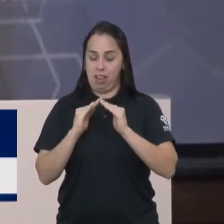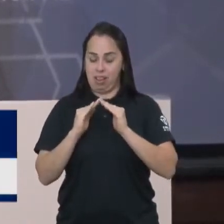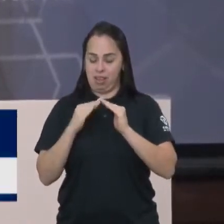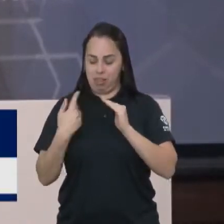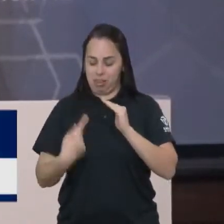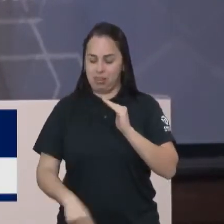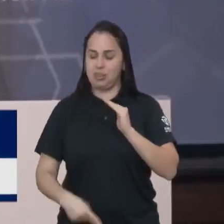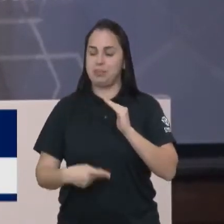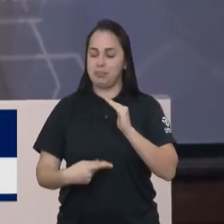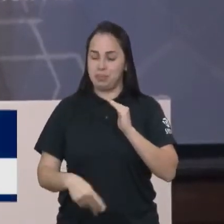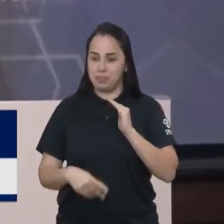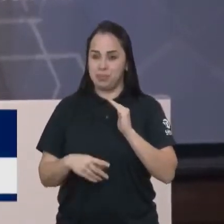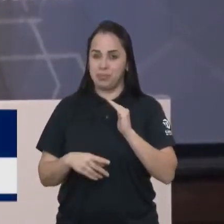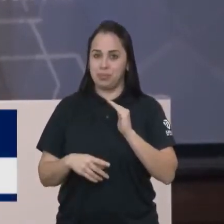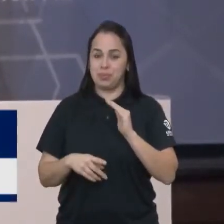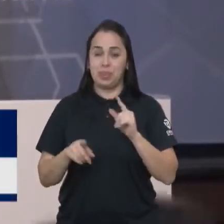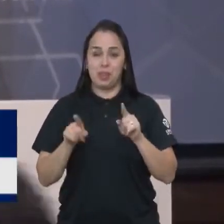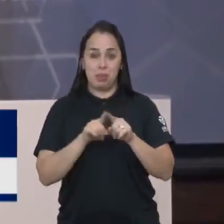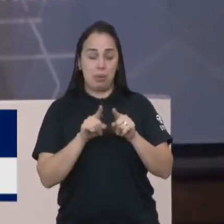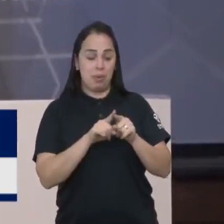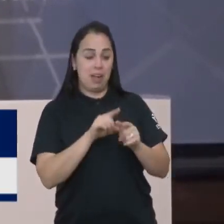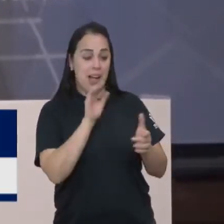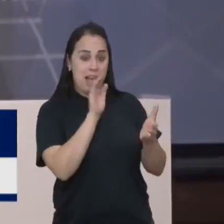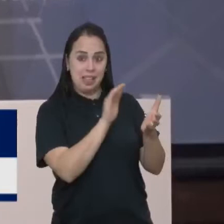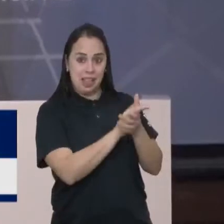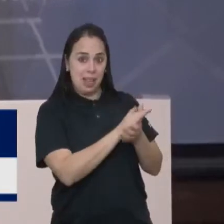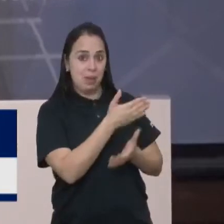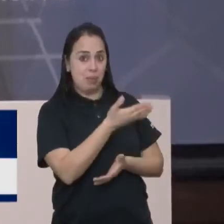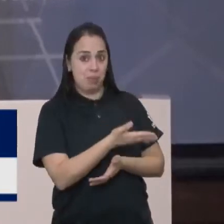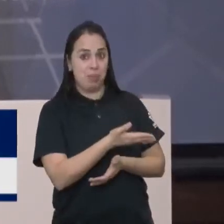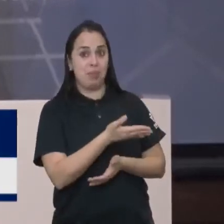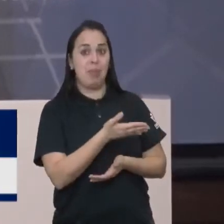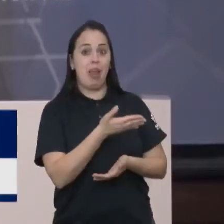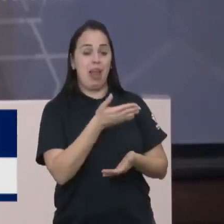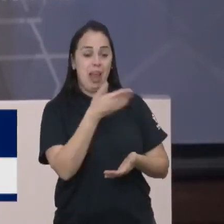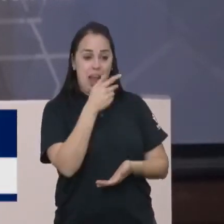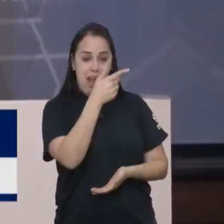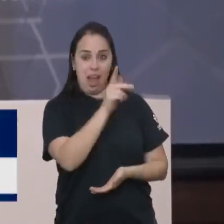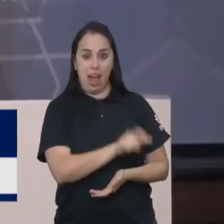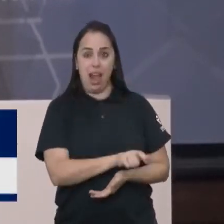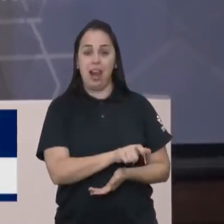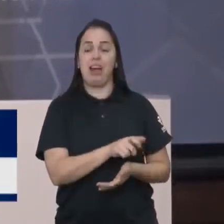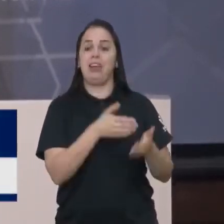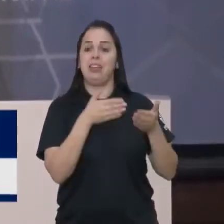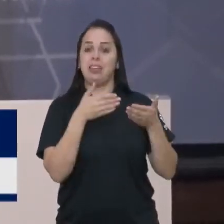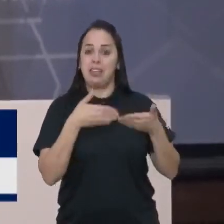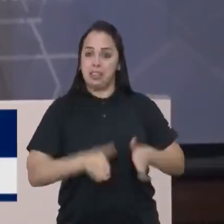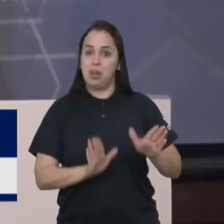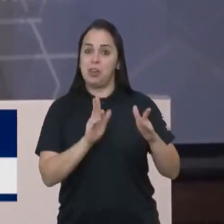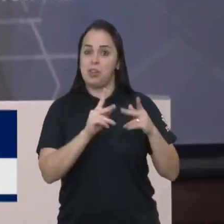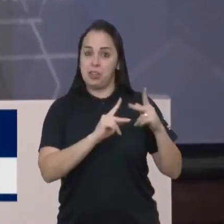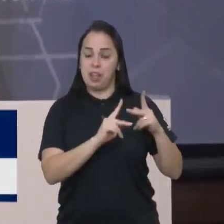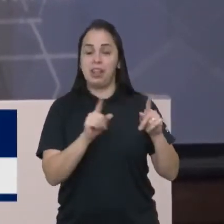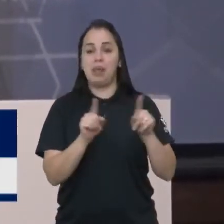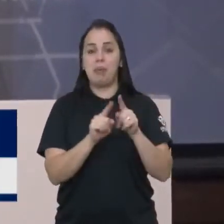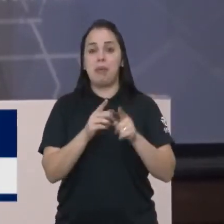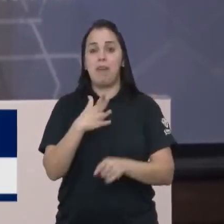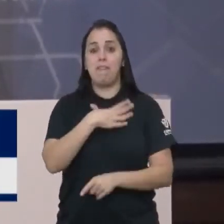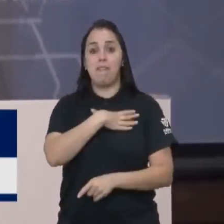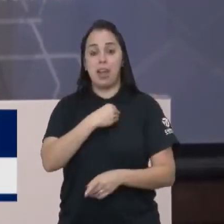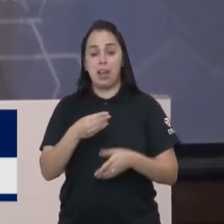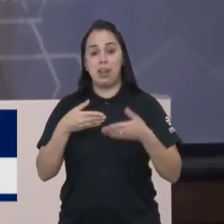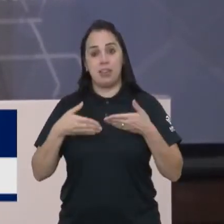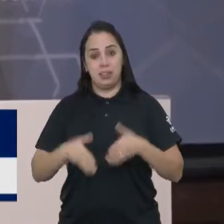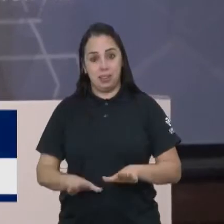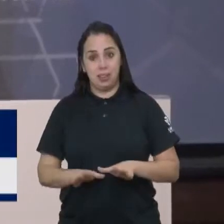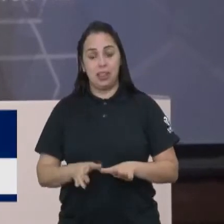cidade, tendo casado com uma joseense e com dois filhos aqui nascidos, dividia-me entre